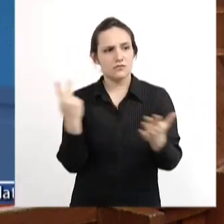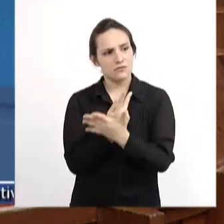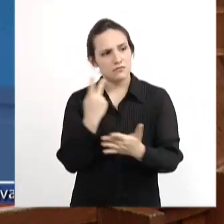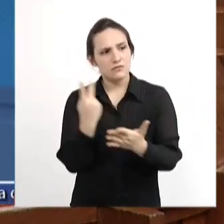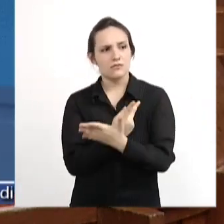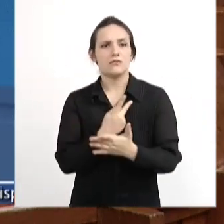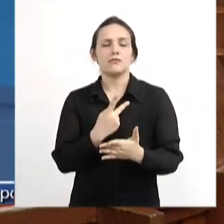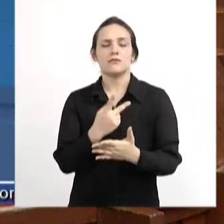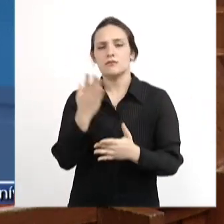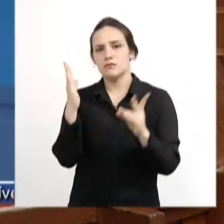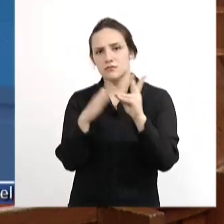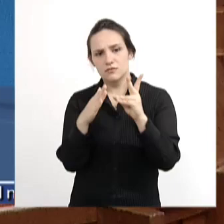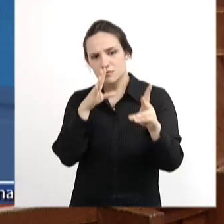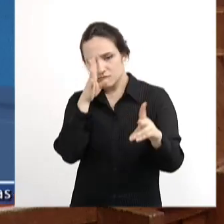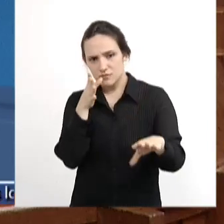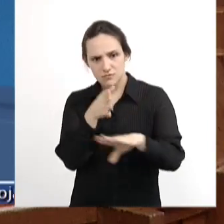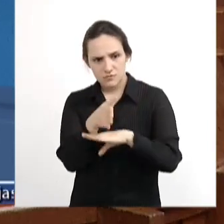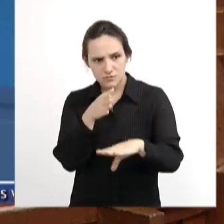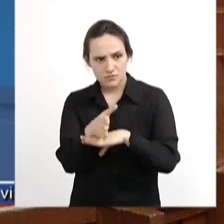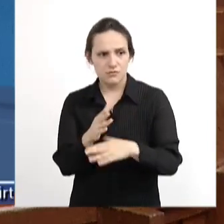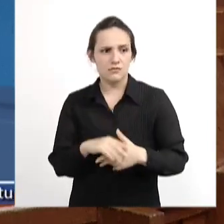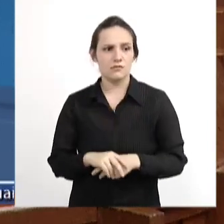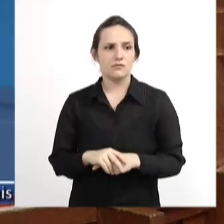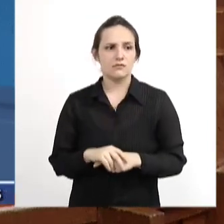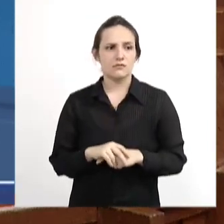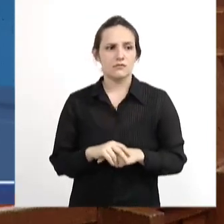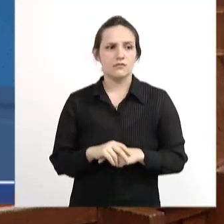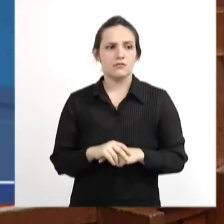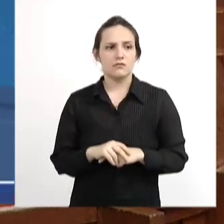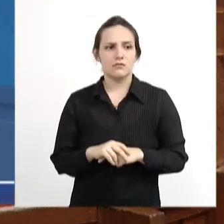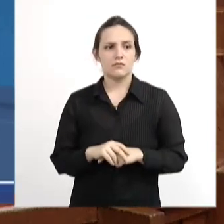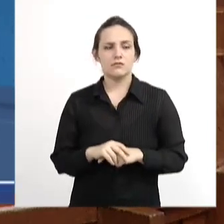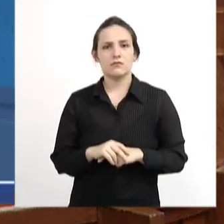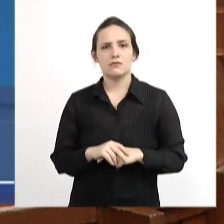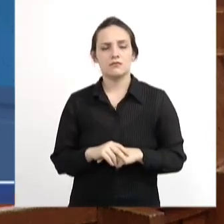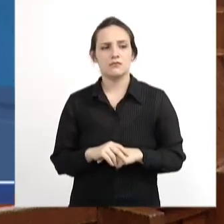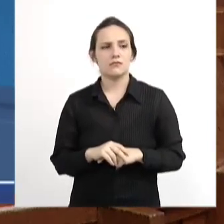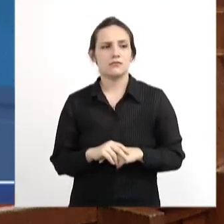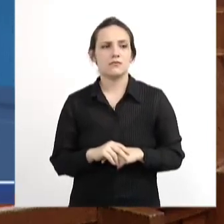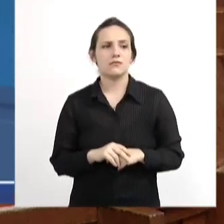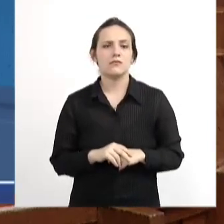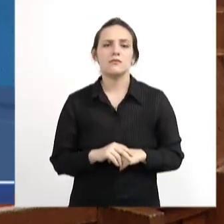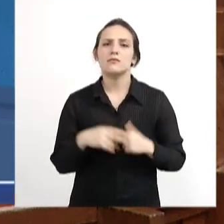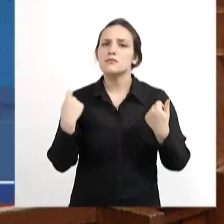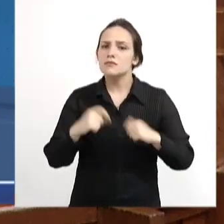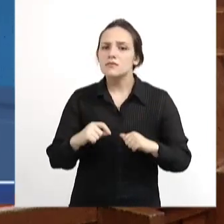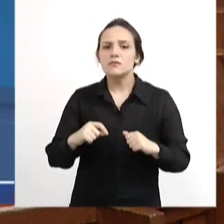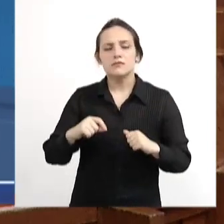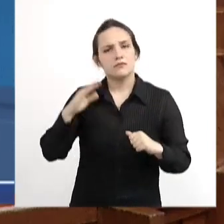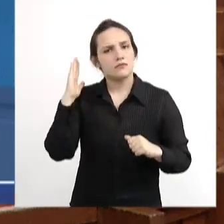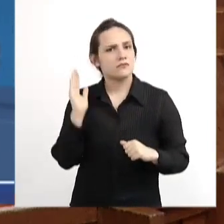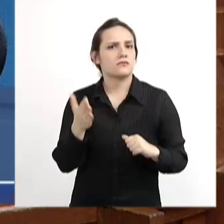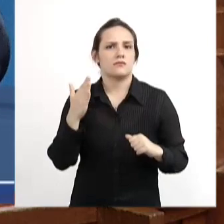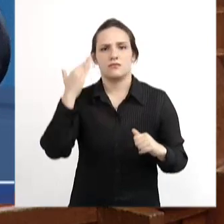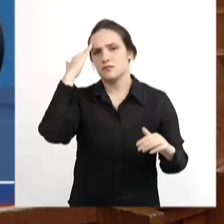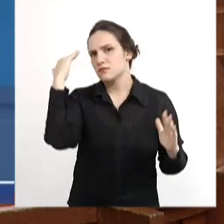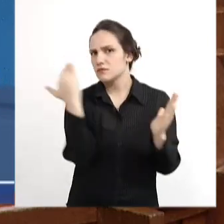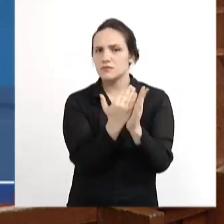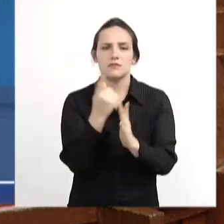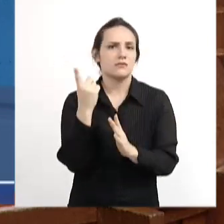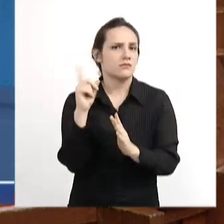de invasão, acabar com a indústria de agredir a Constituição, acabar com